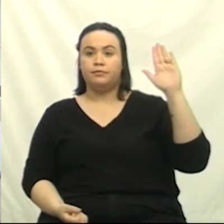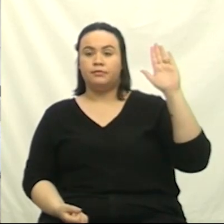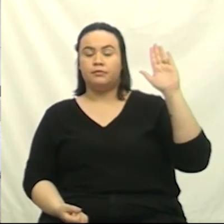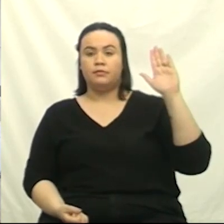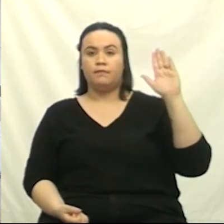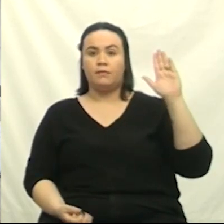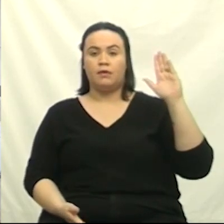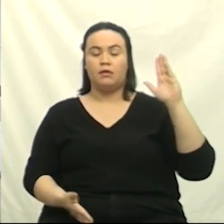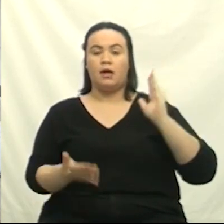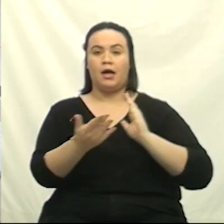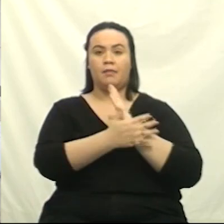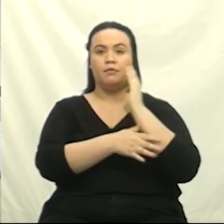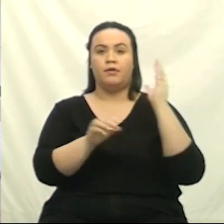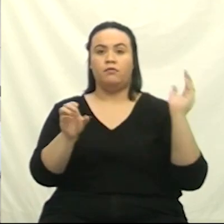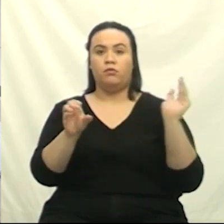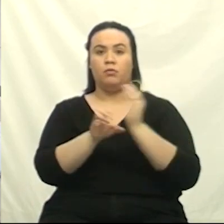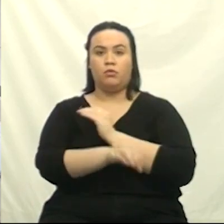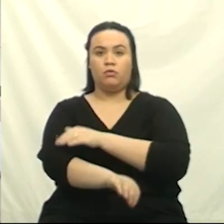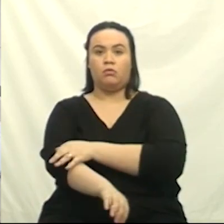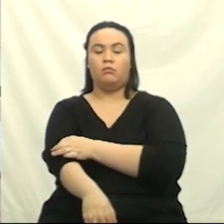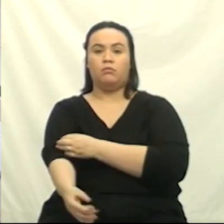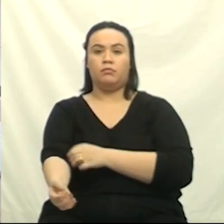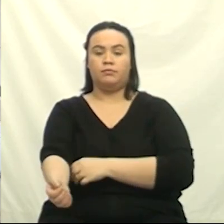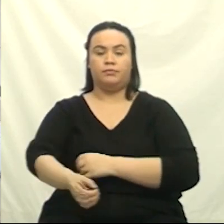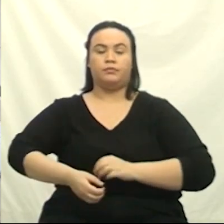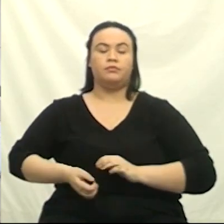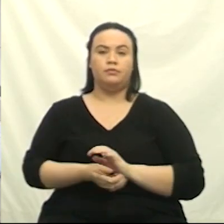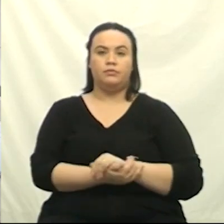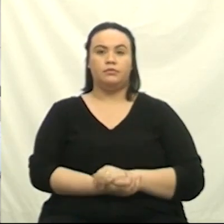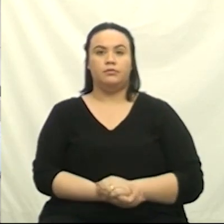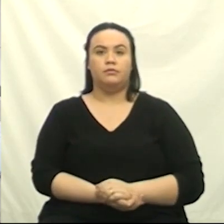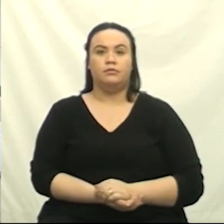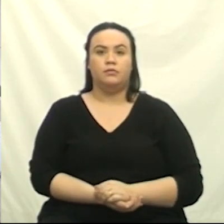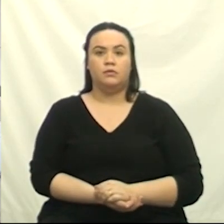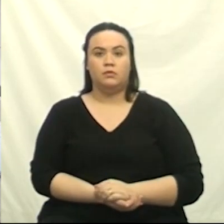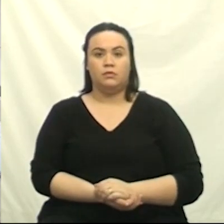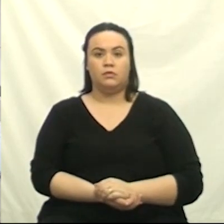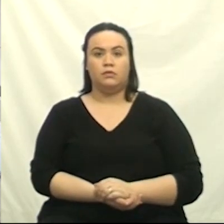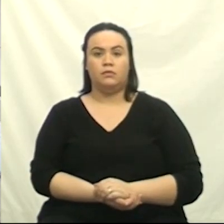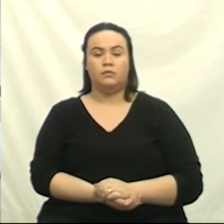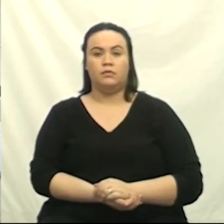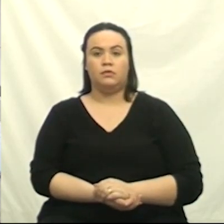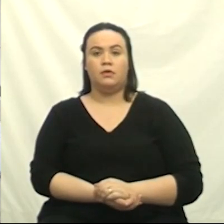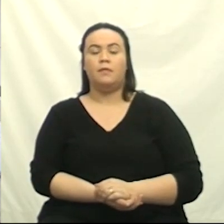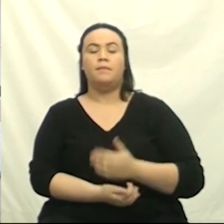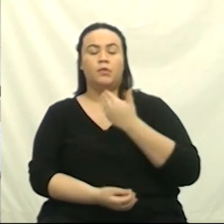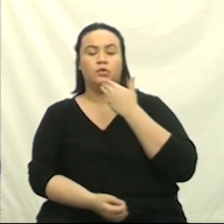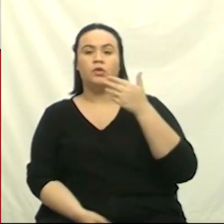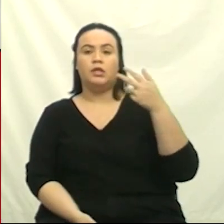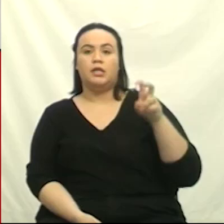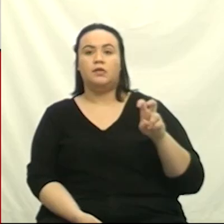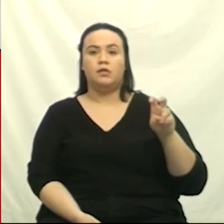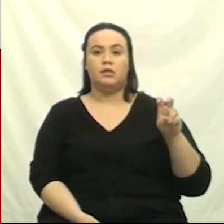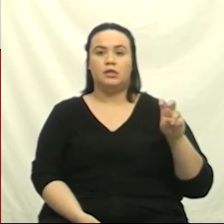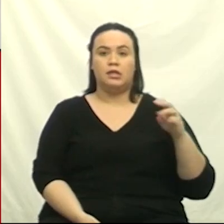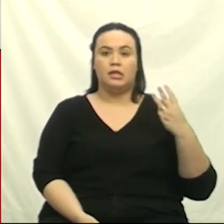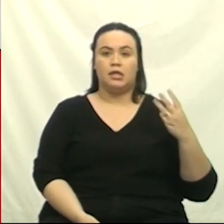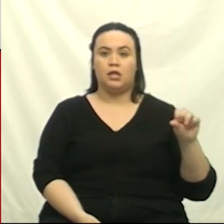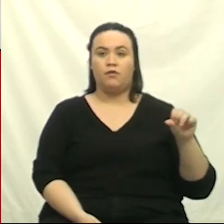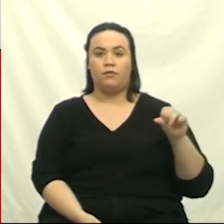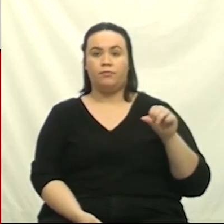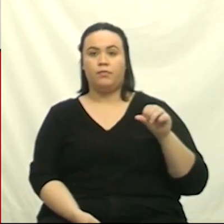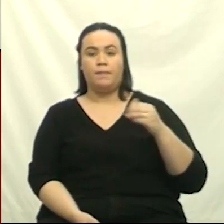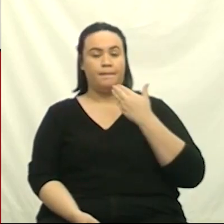contrários se manifestem requerimento foi aprovado por unanimidade requerimento nº 539-2023 autor Nicola